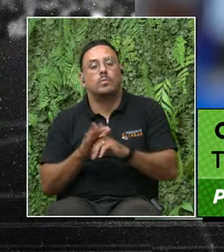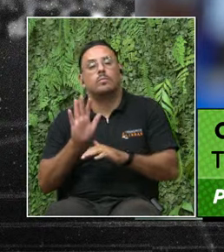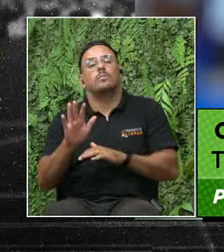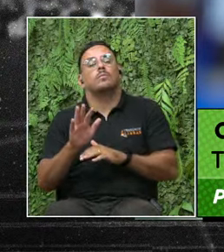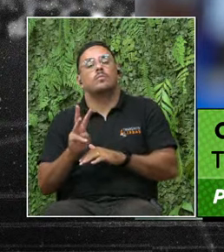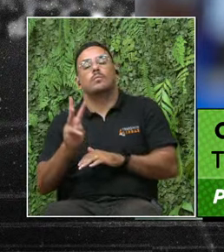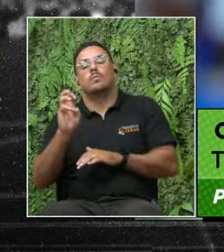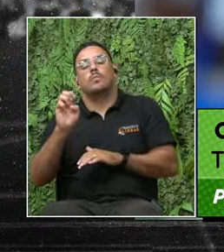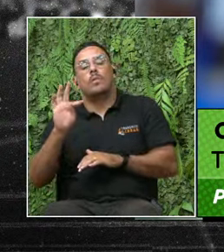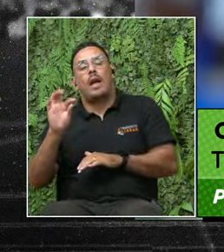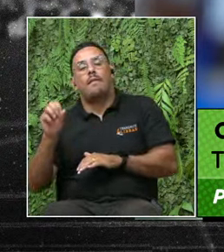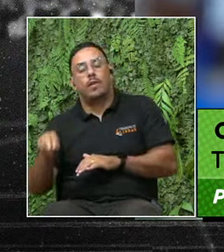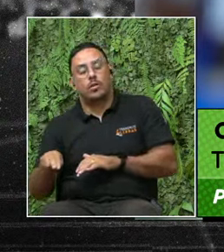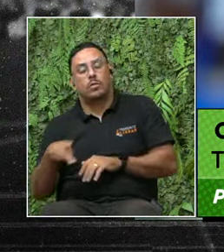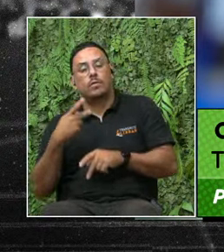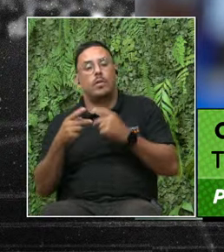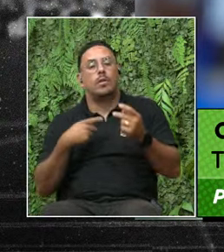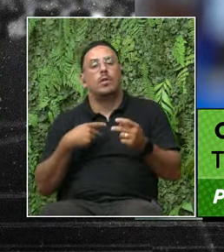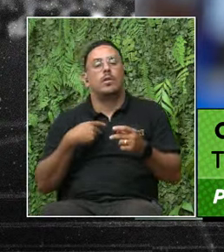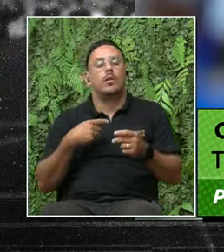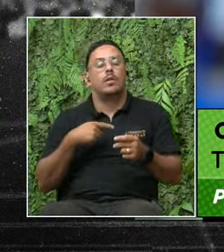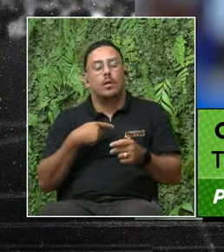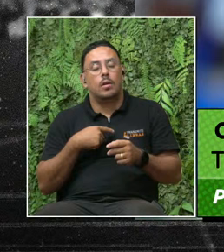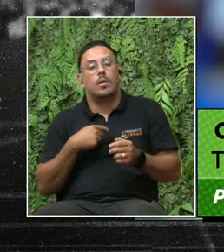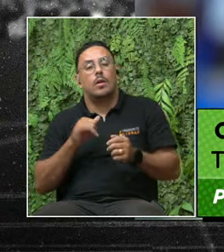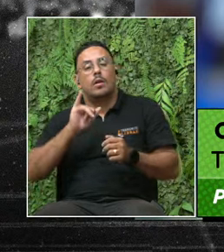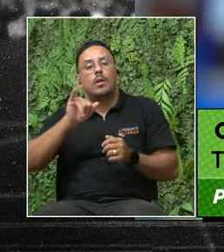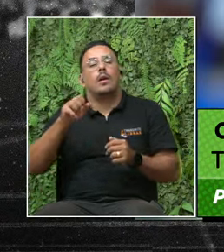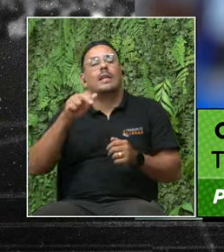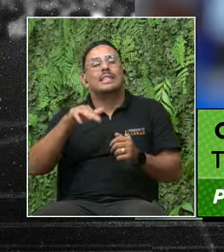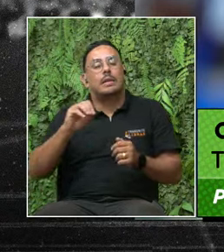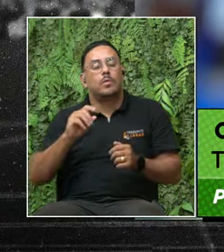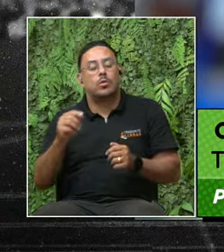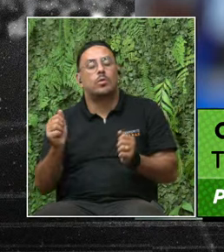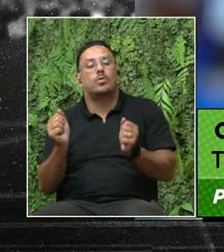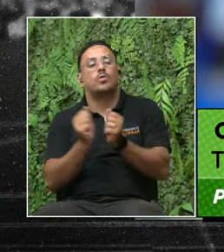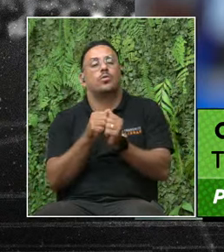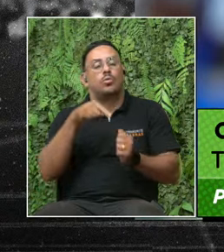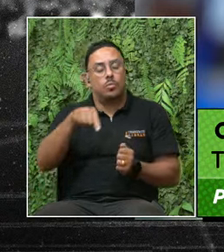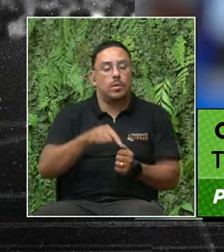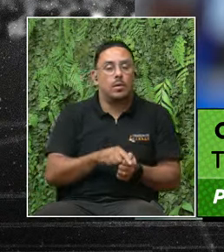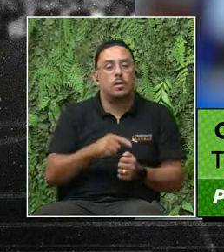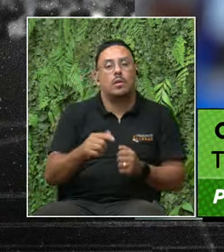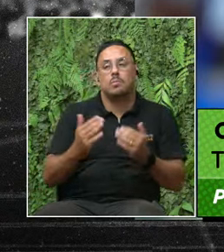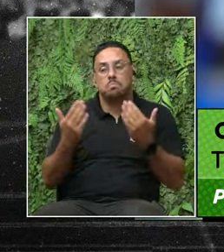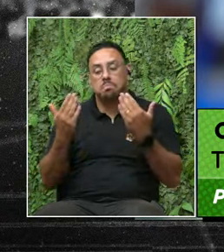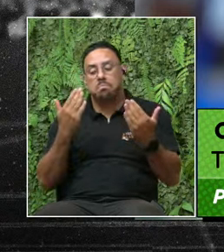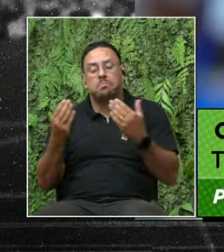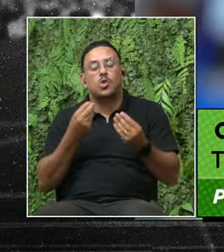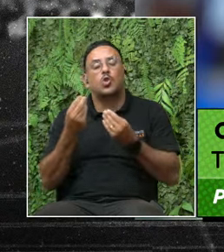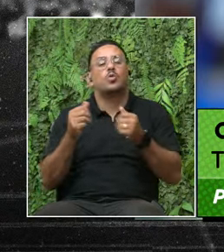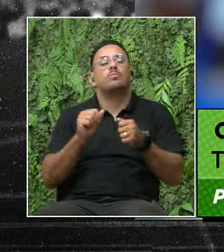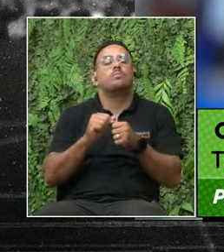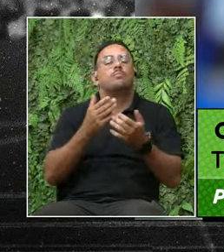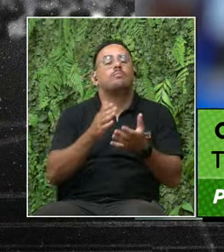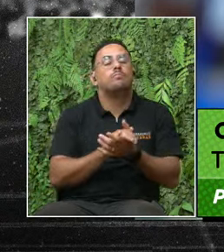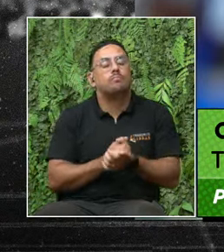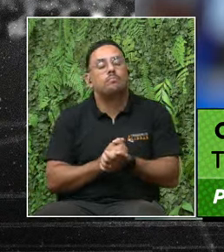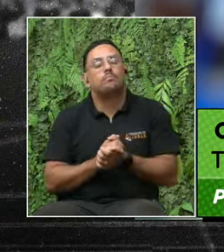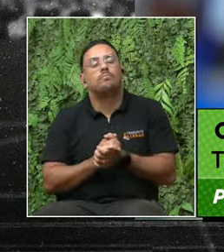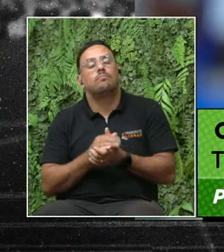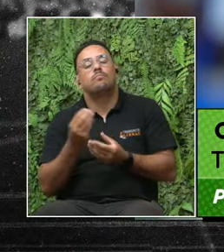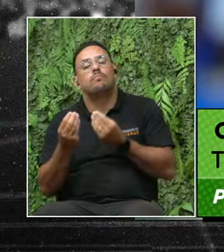Erson até falou e eu só tô com eu e o gemerson aqui quem mais tá aqui comigo que ele ficou em dúvida como que foi assim